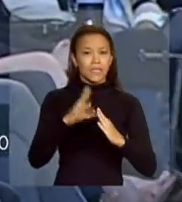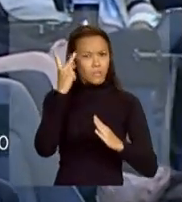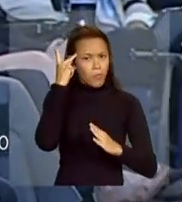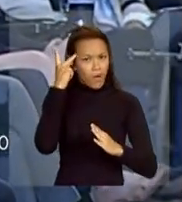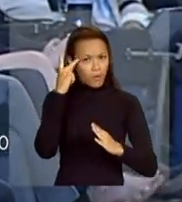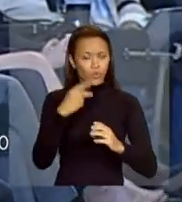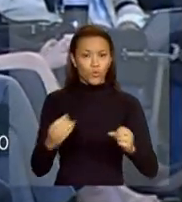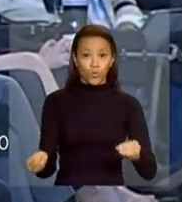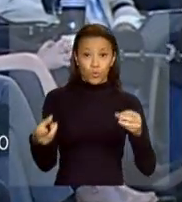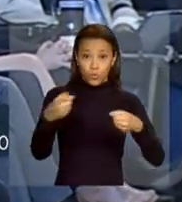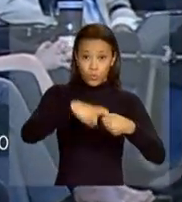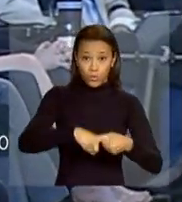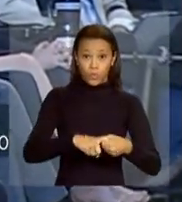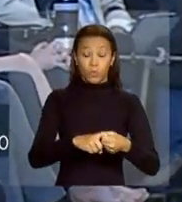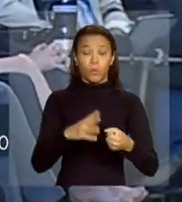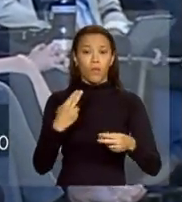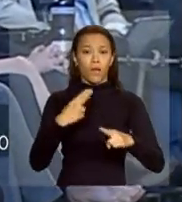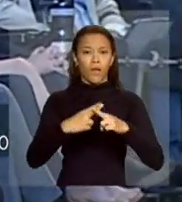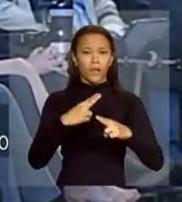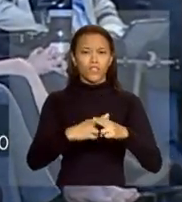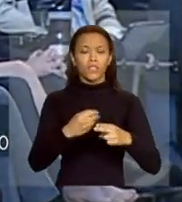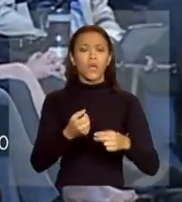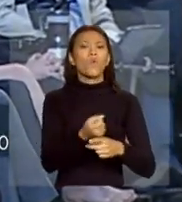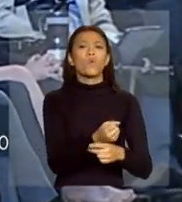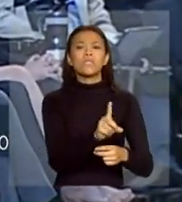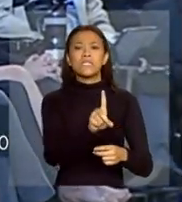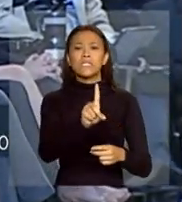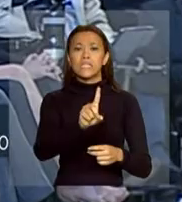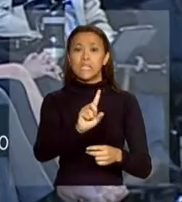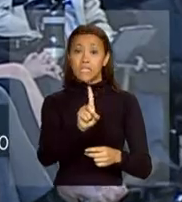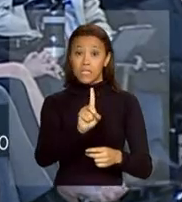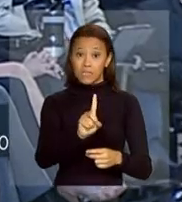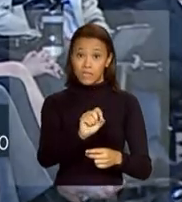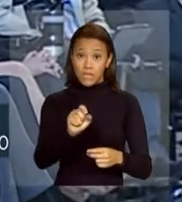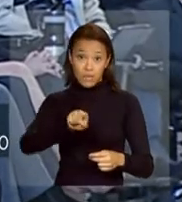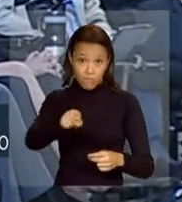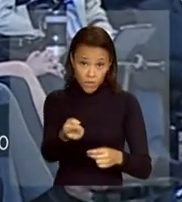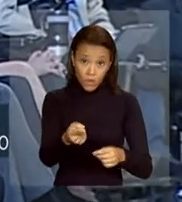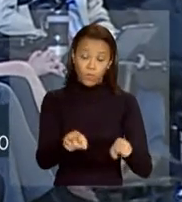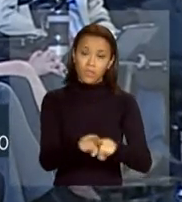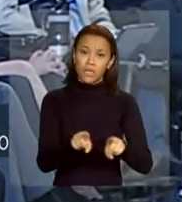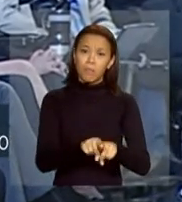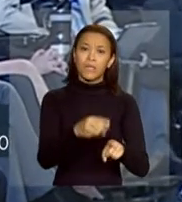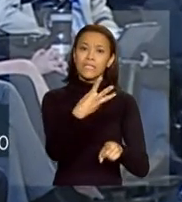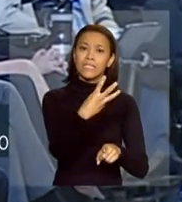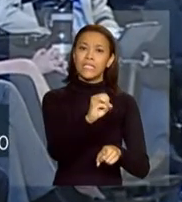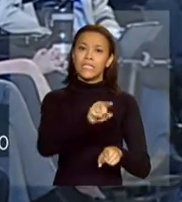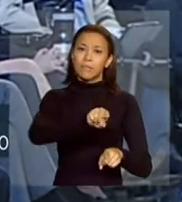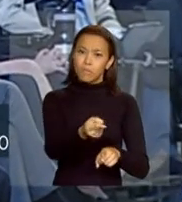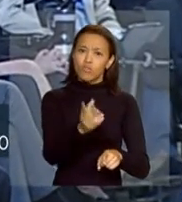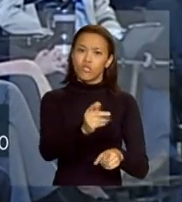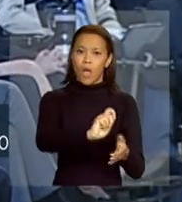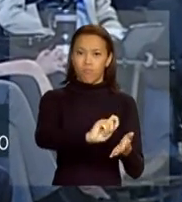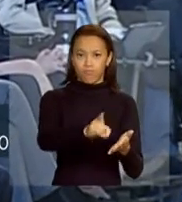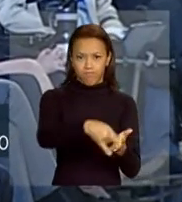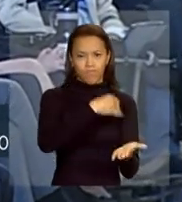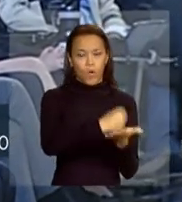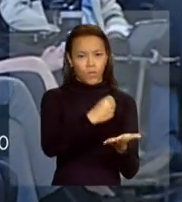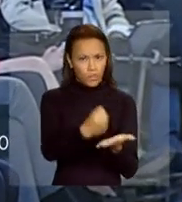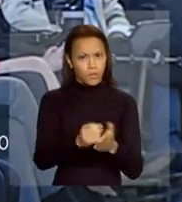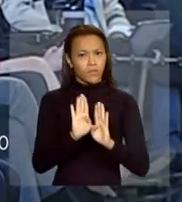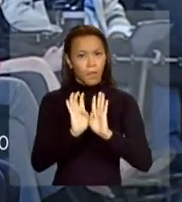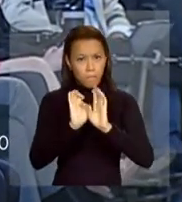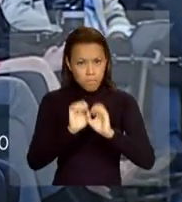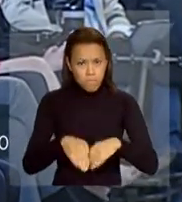foram 100.000 unidades 30 mil já estão contratadas da caminhando também é muito